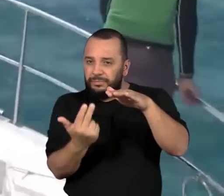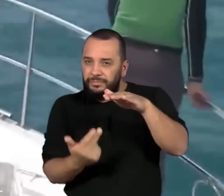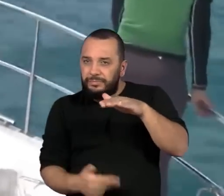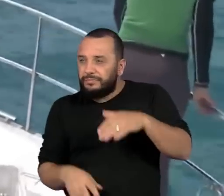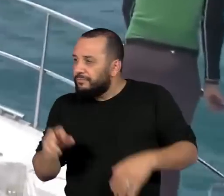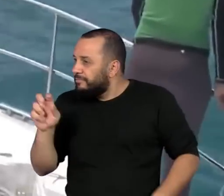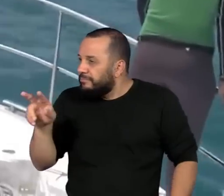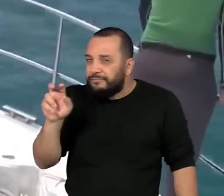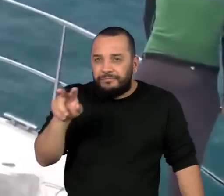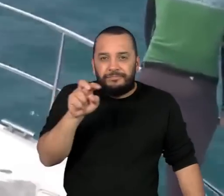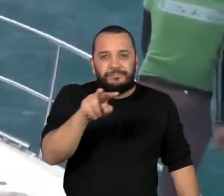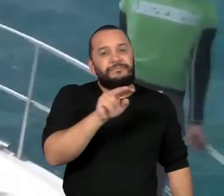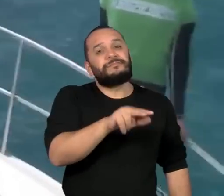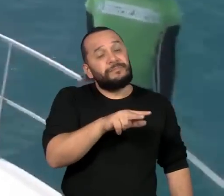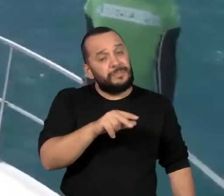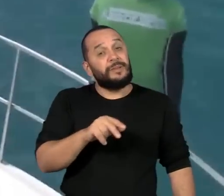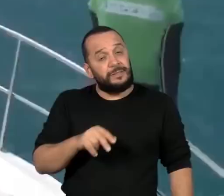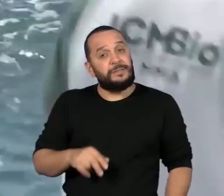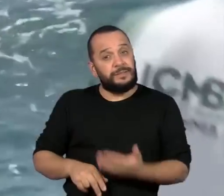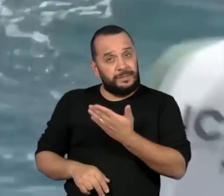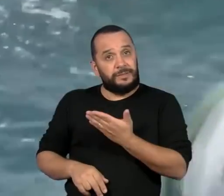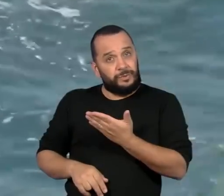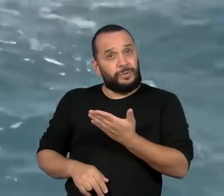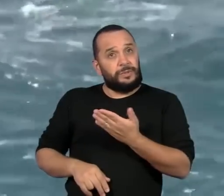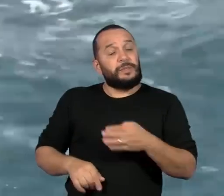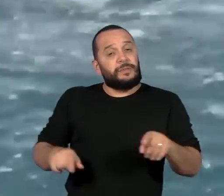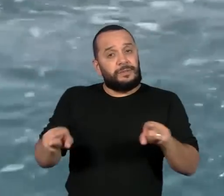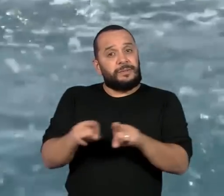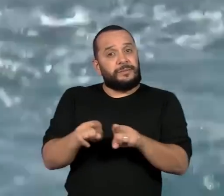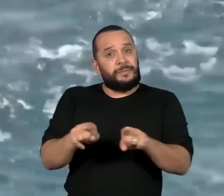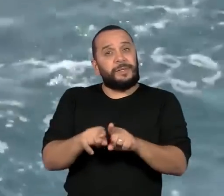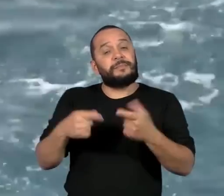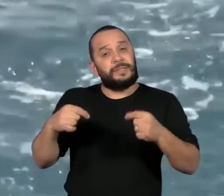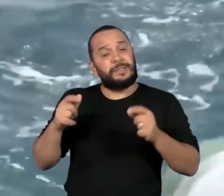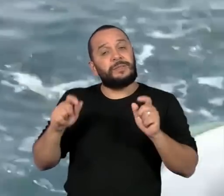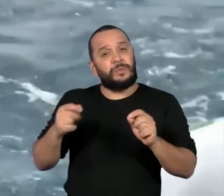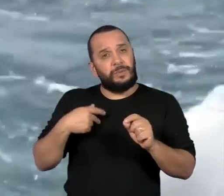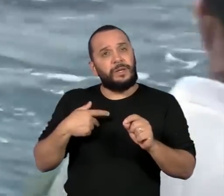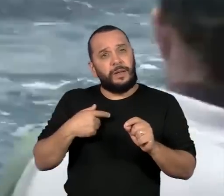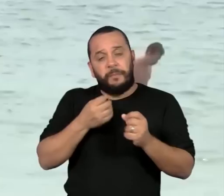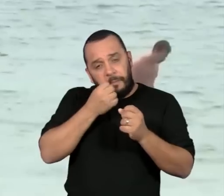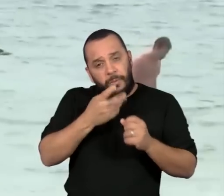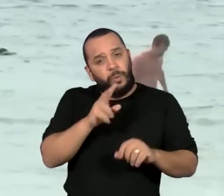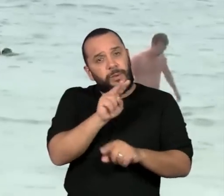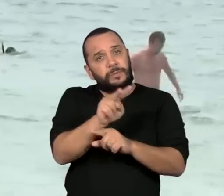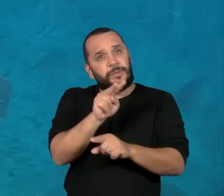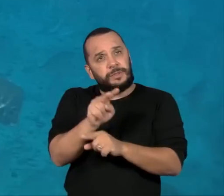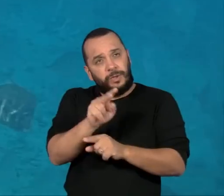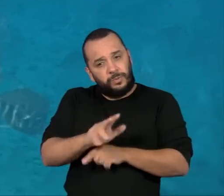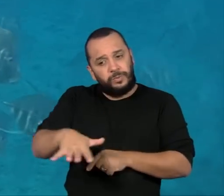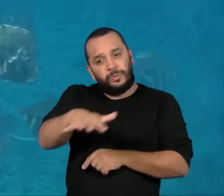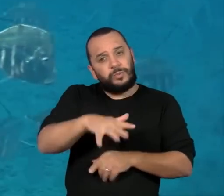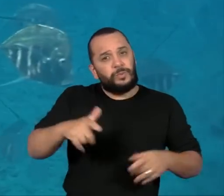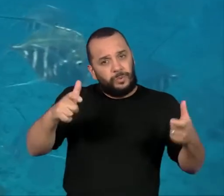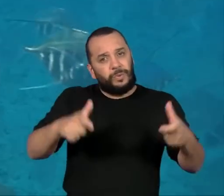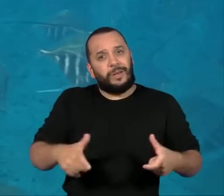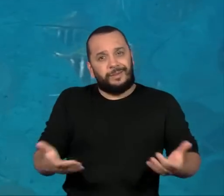da natureza. Então, essa atividade também depende da boa conservação desses ecossistemas e dessas espécies.